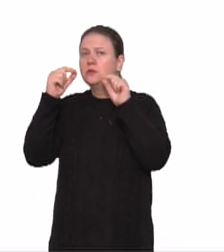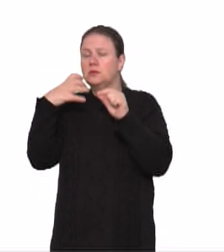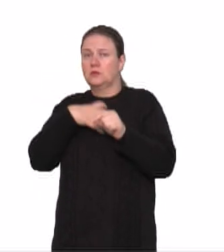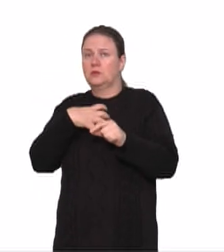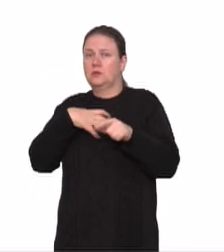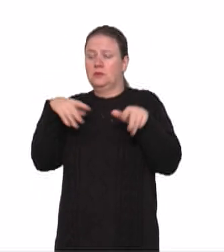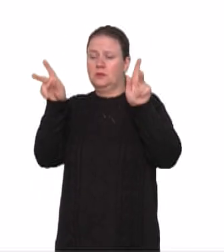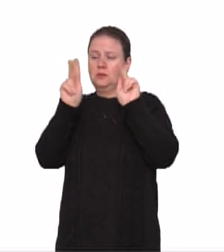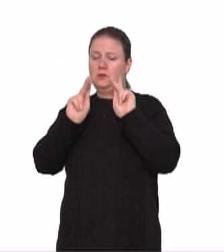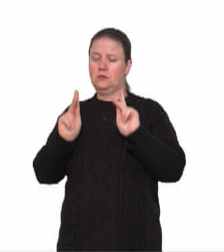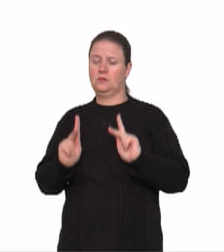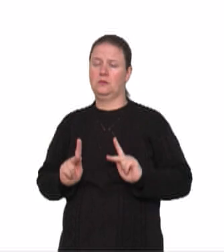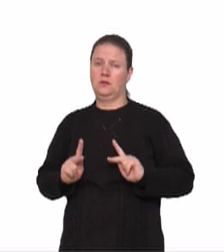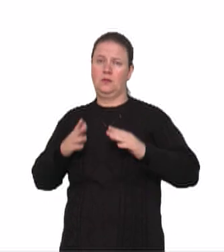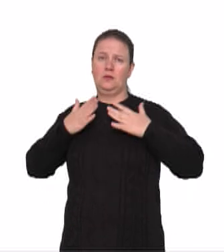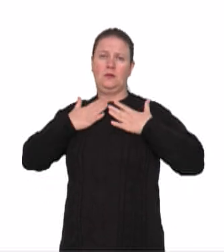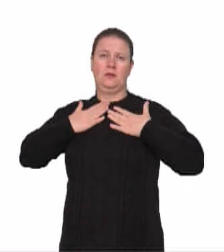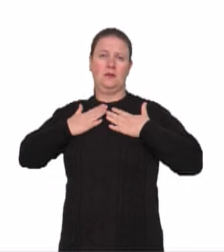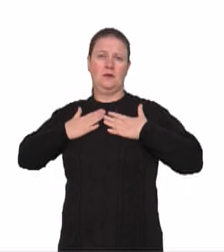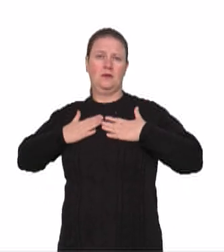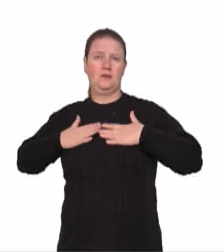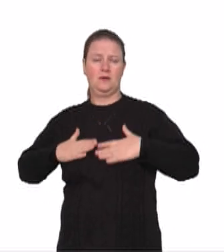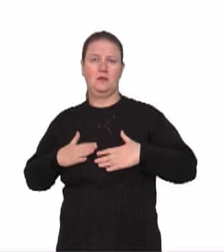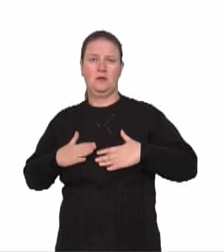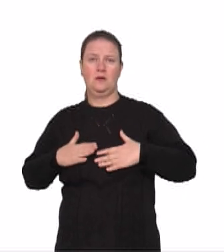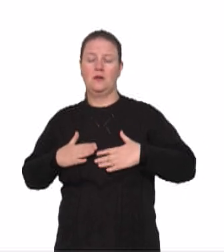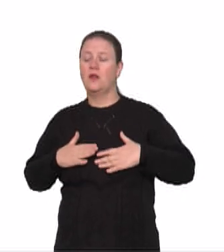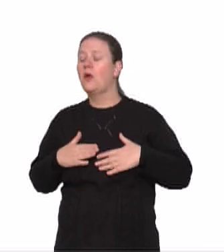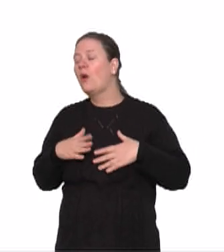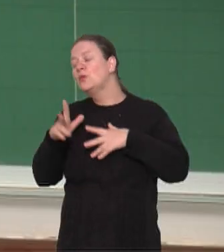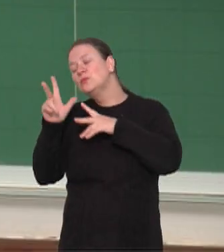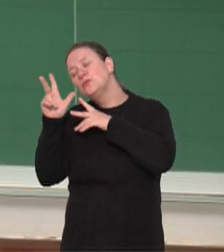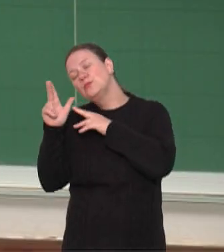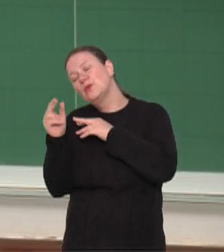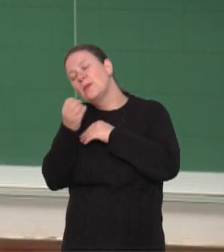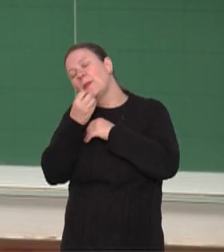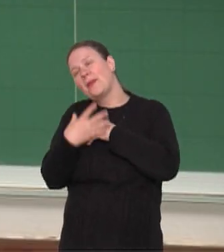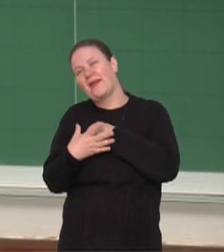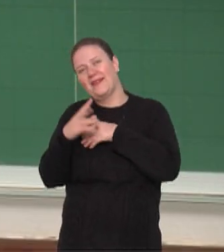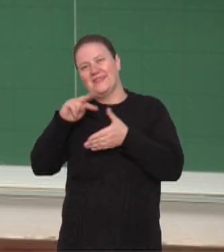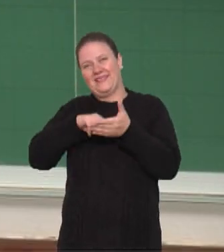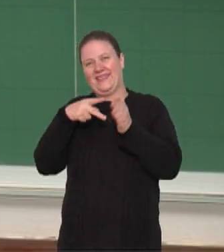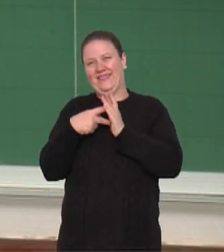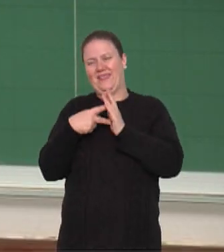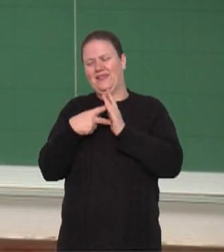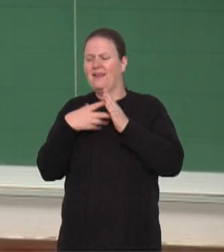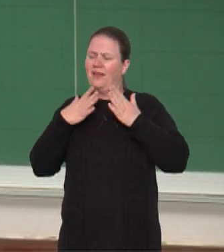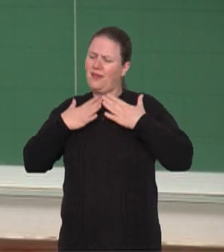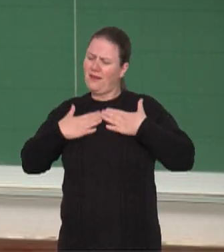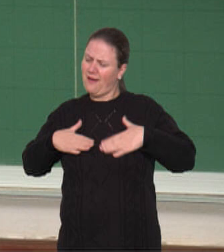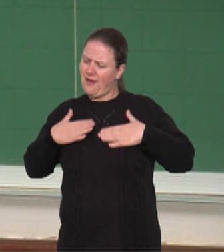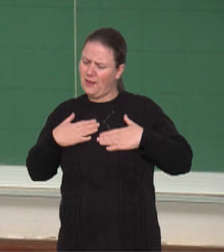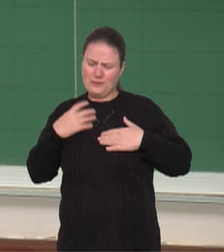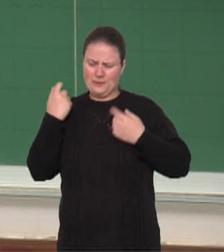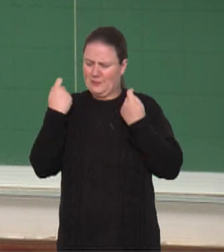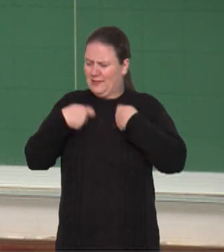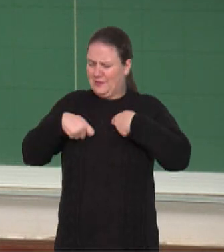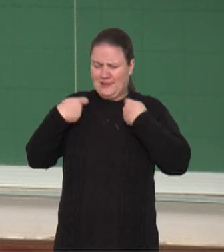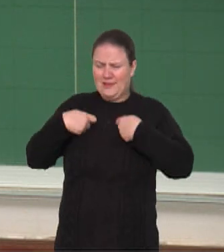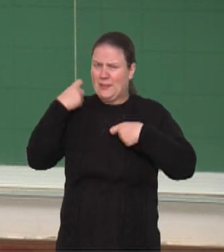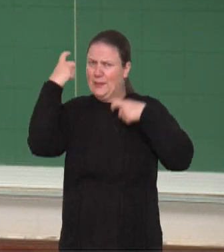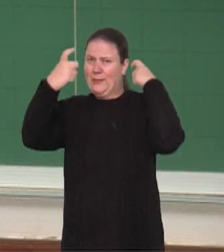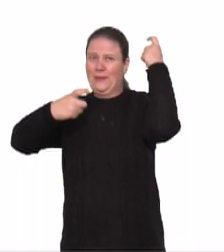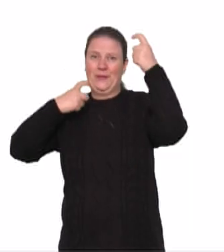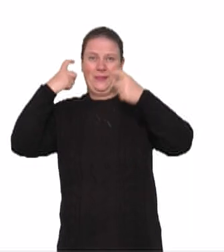paz no seio. Né? Então, o que ele quer dizer? Durma bem, durma tranquila, né? Durma tranquila, não fique angustiada.